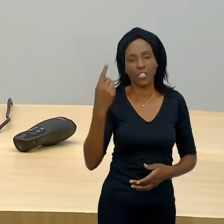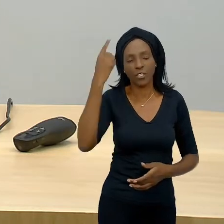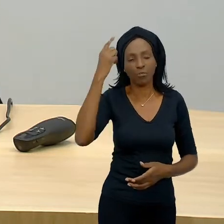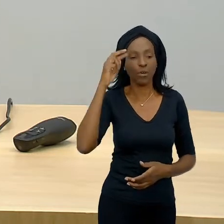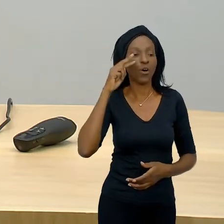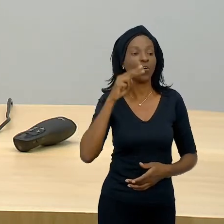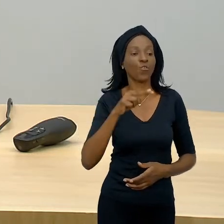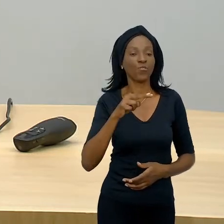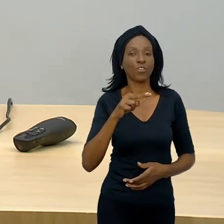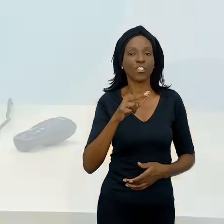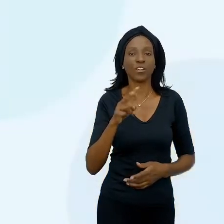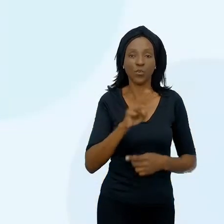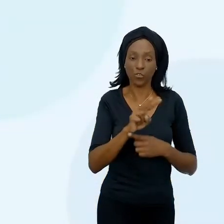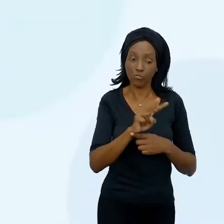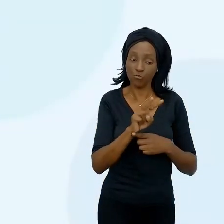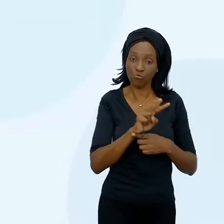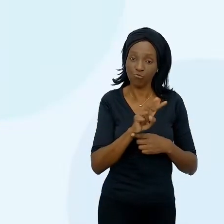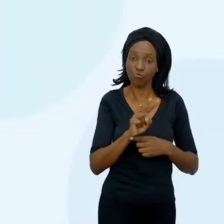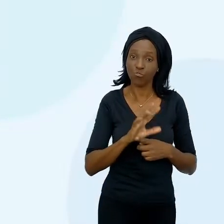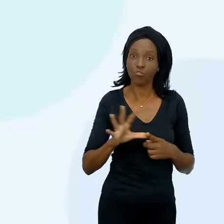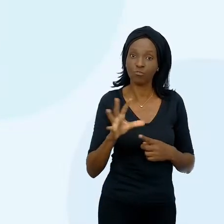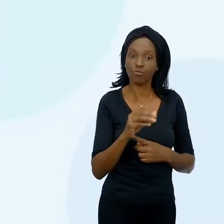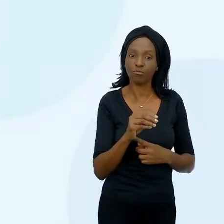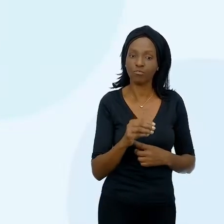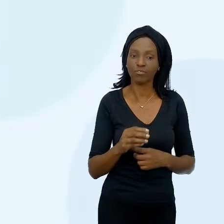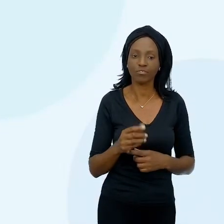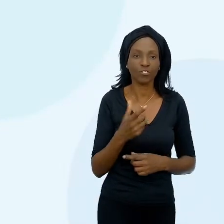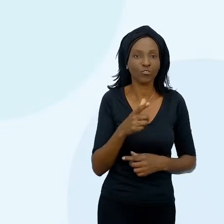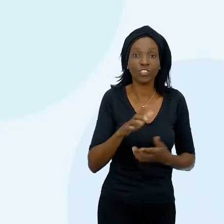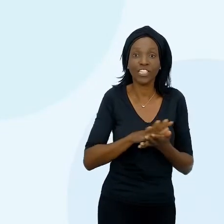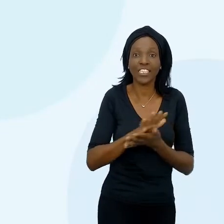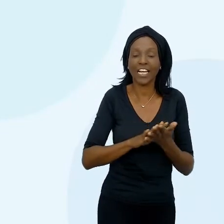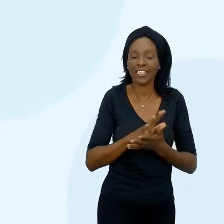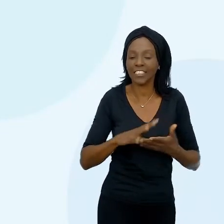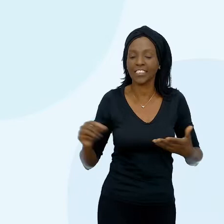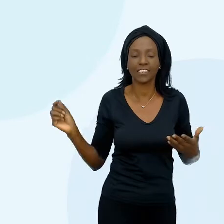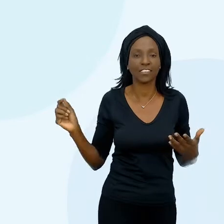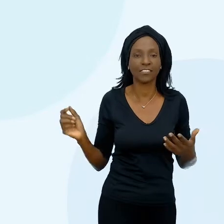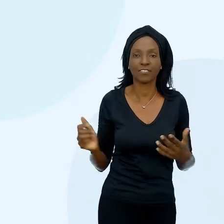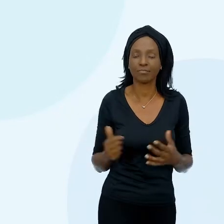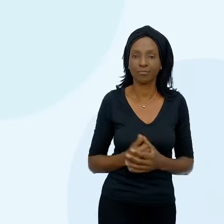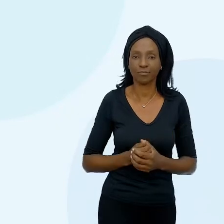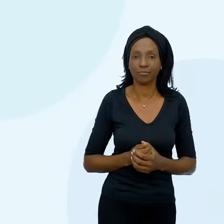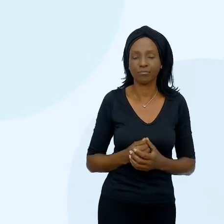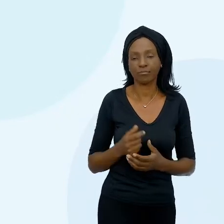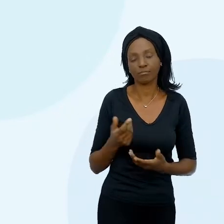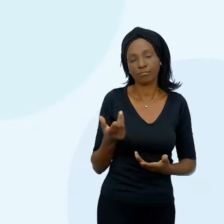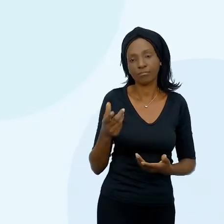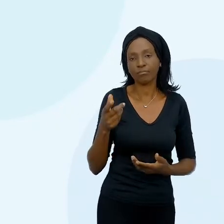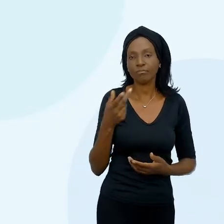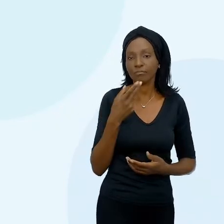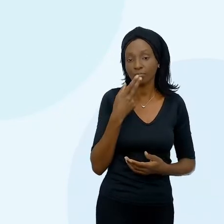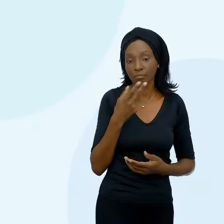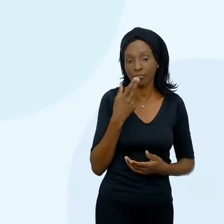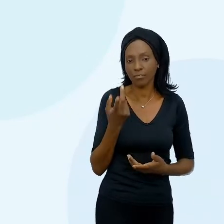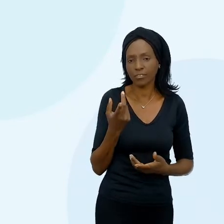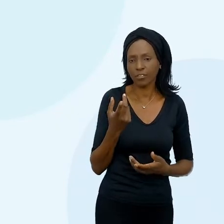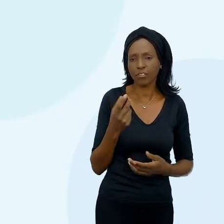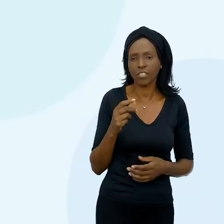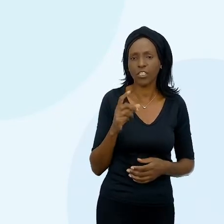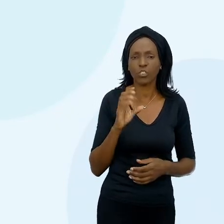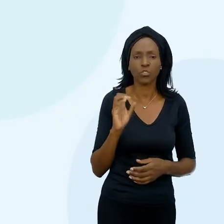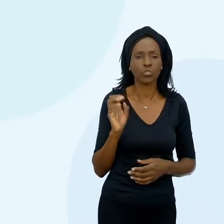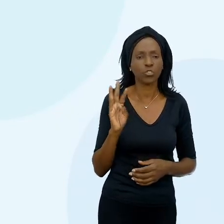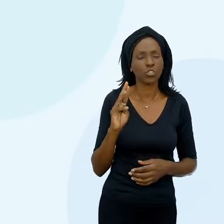não monitore e não vigie. E claro, gente, a gente está falando aqui de uma obra de ficção,